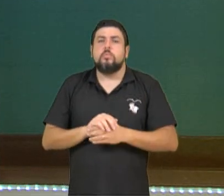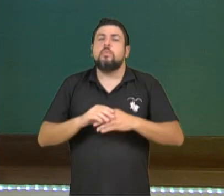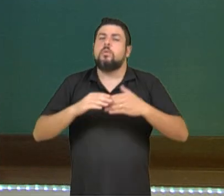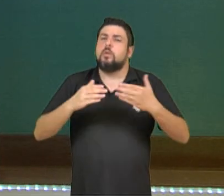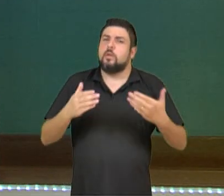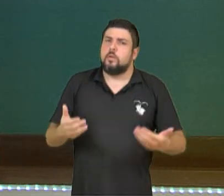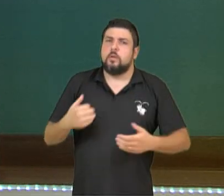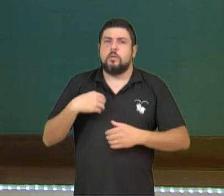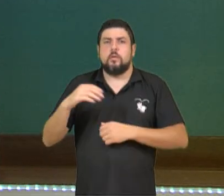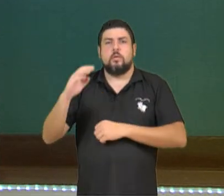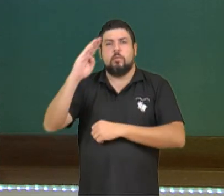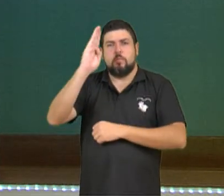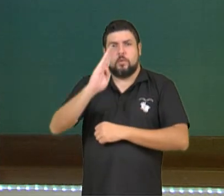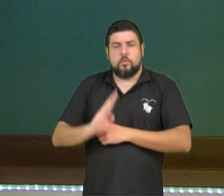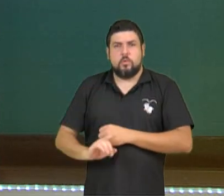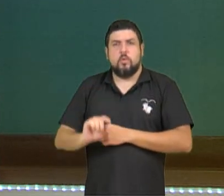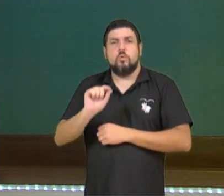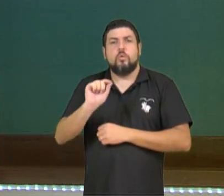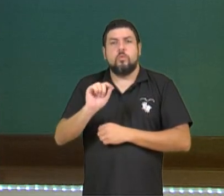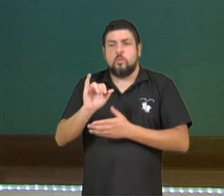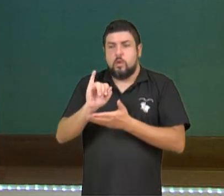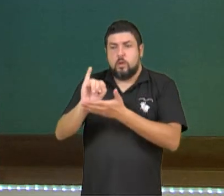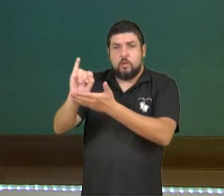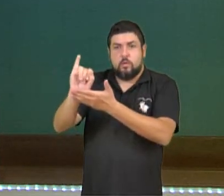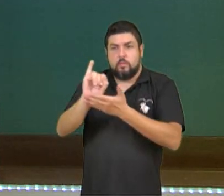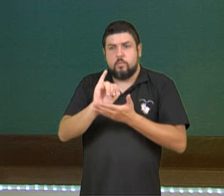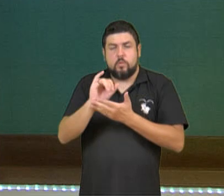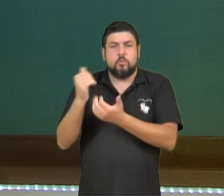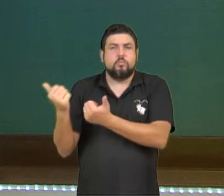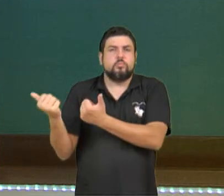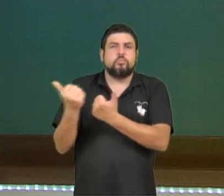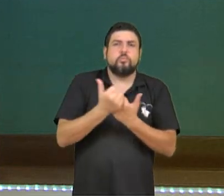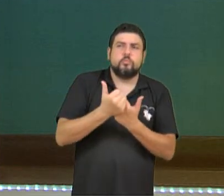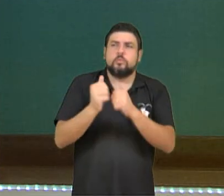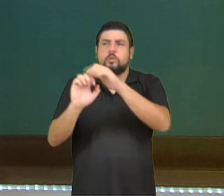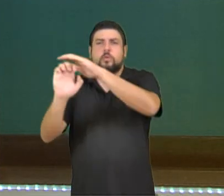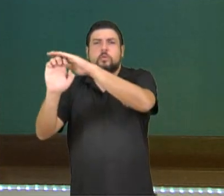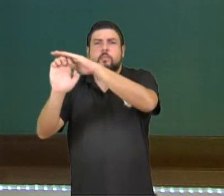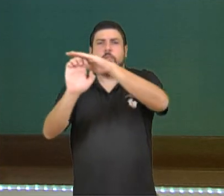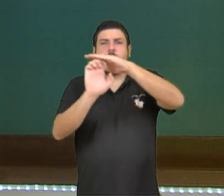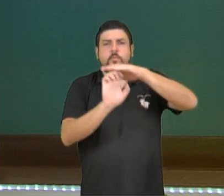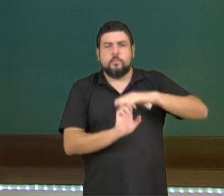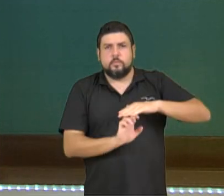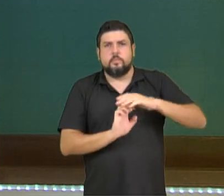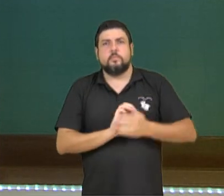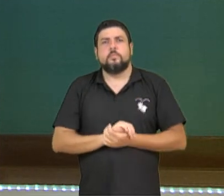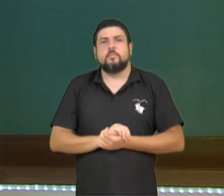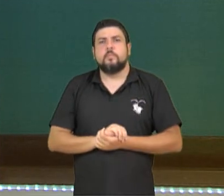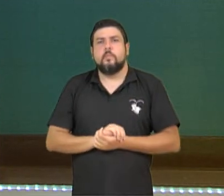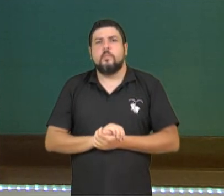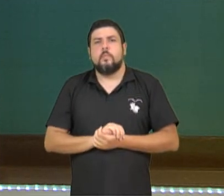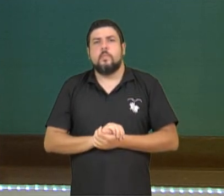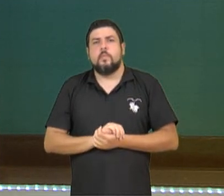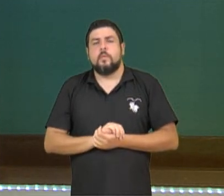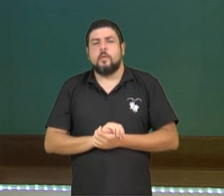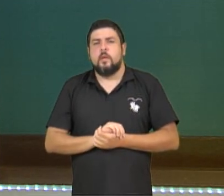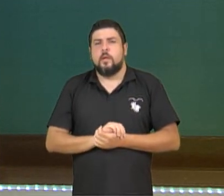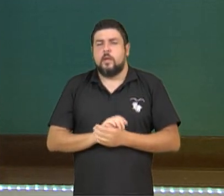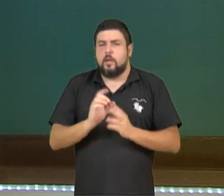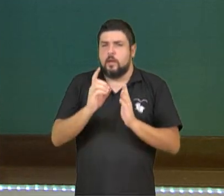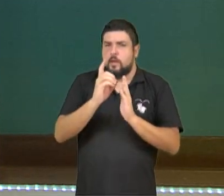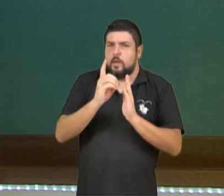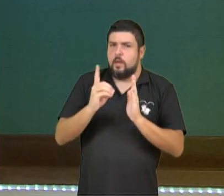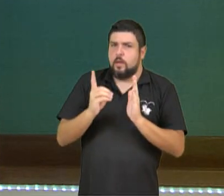é de substituição de importação. Um dos exemplos destacado aqui foi na década de 50, o então presidente